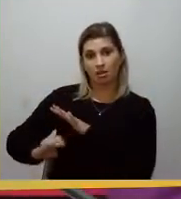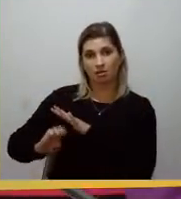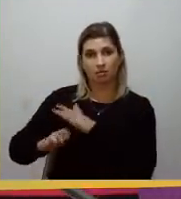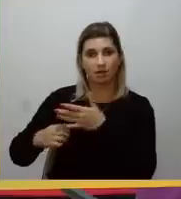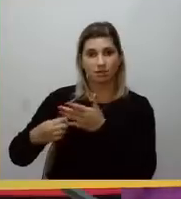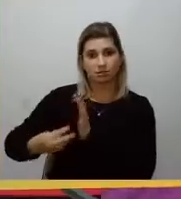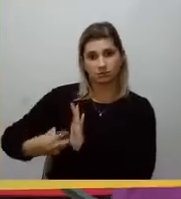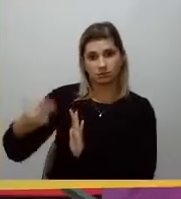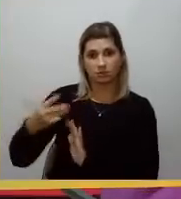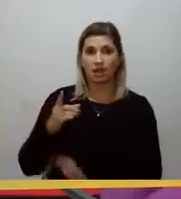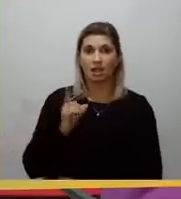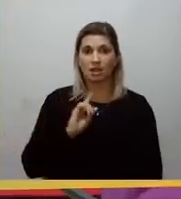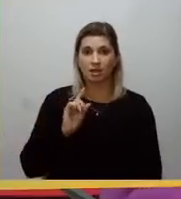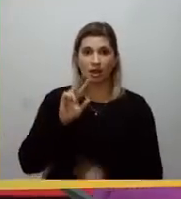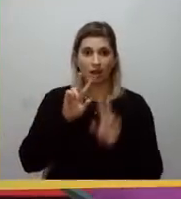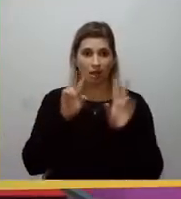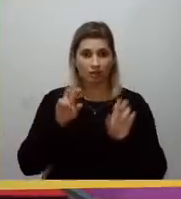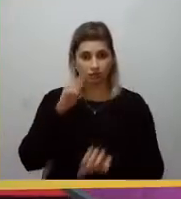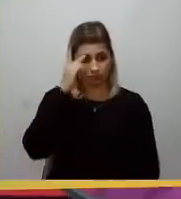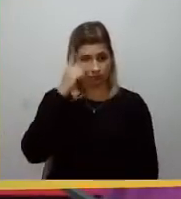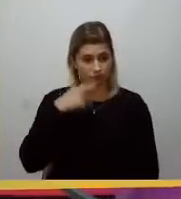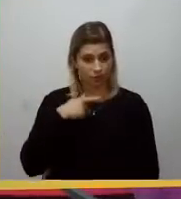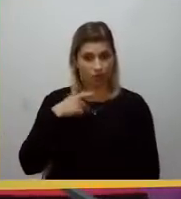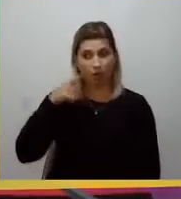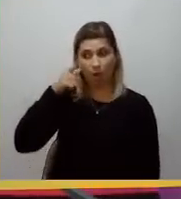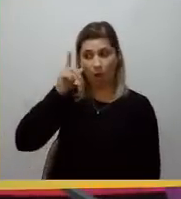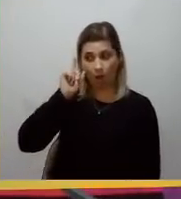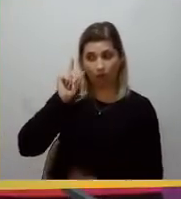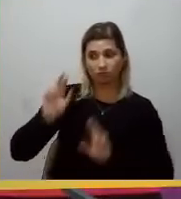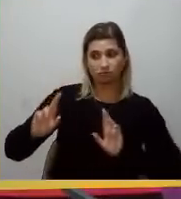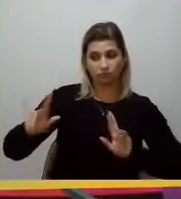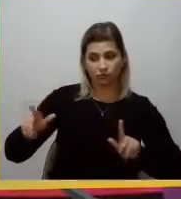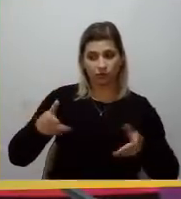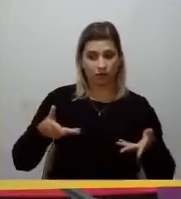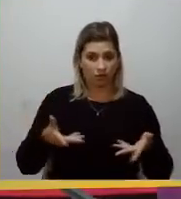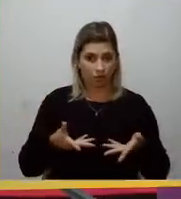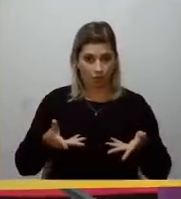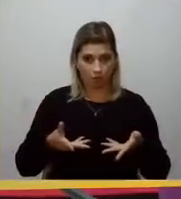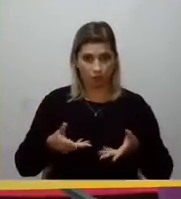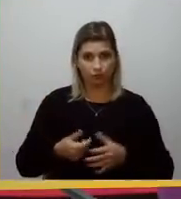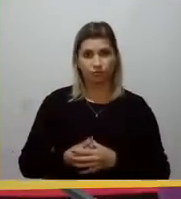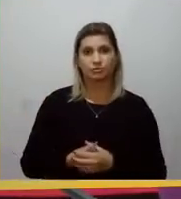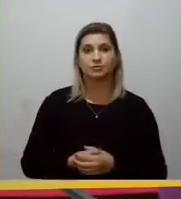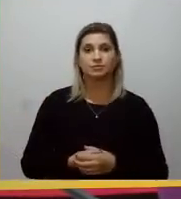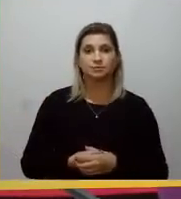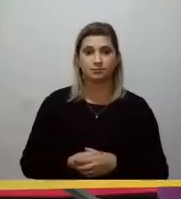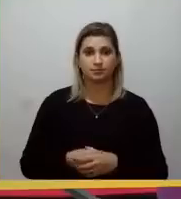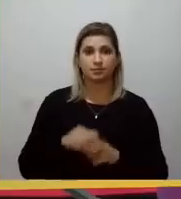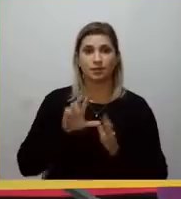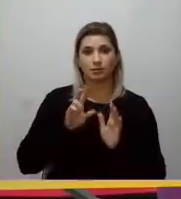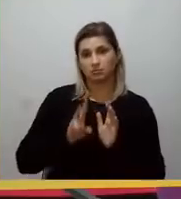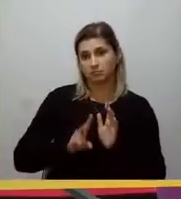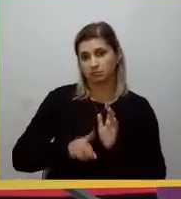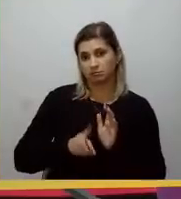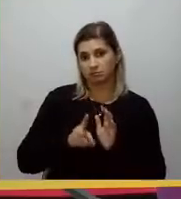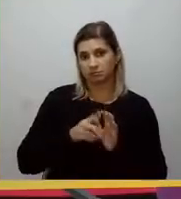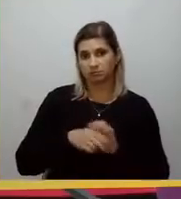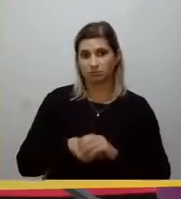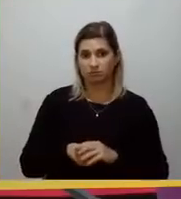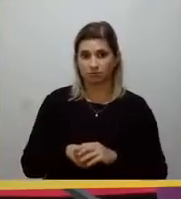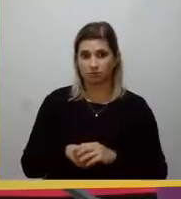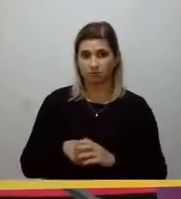cada depoente. Então, o fato de ontem foi bem diferente do que está acontecendo à tarde. Mas, dando continuidade aos Serrana meus, não tem a ver?